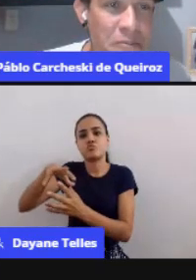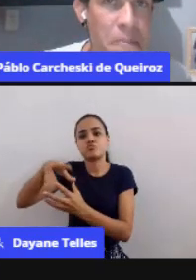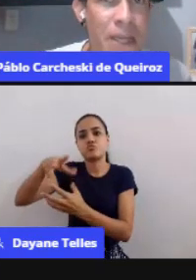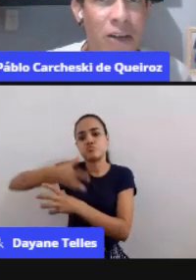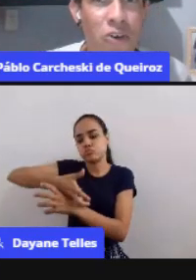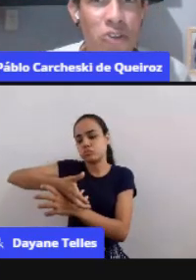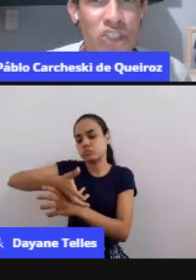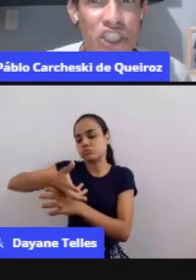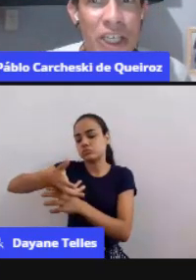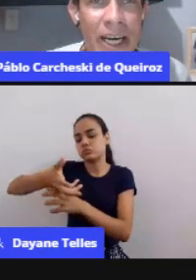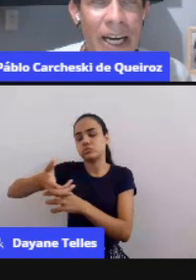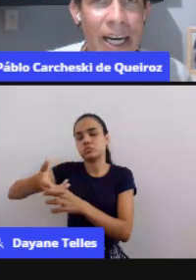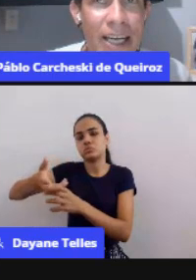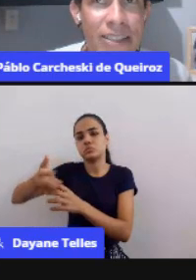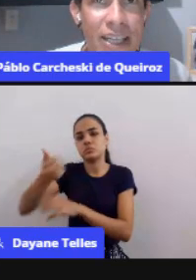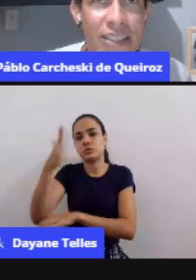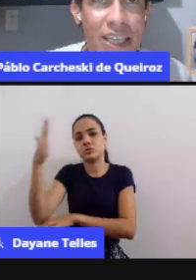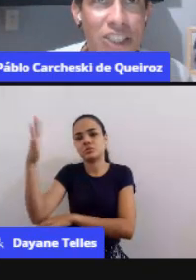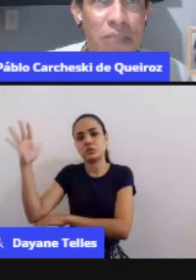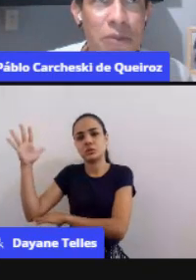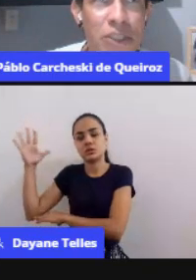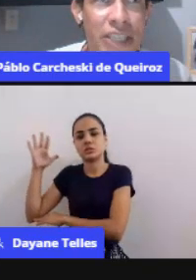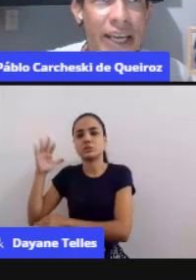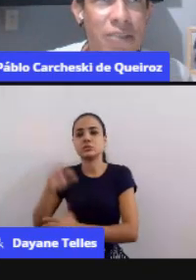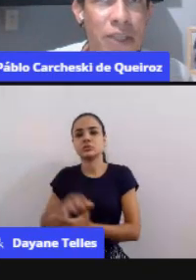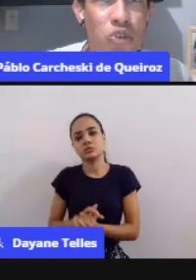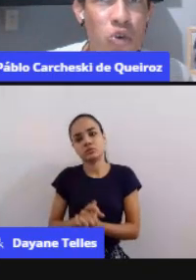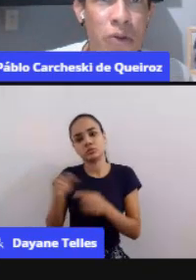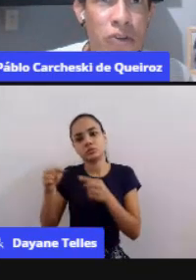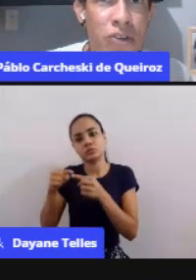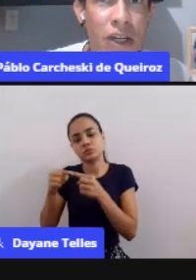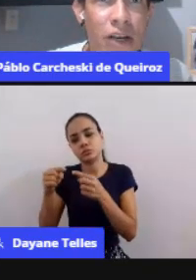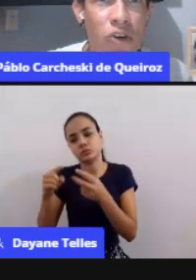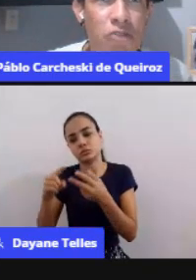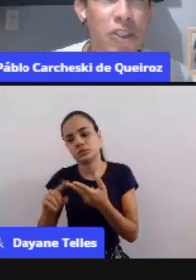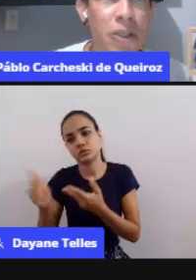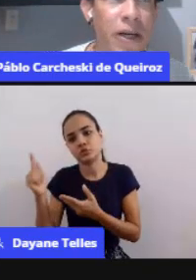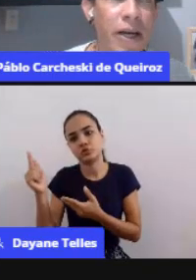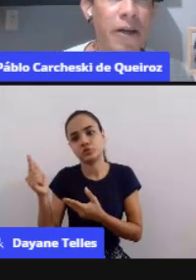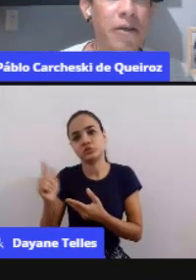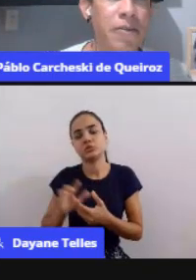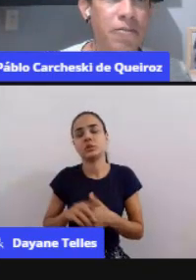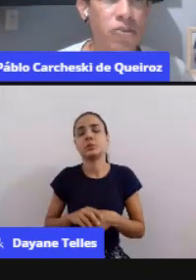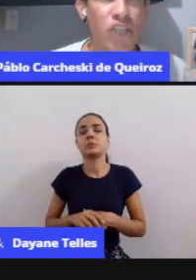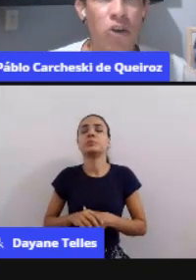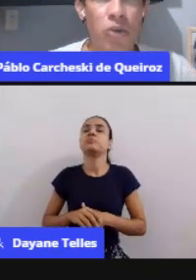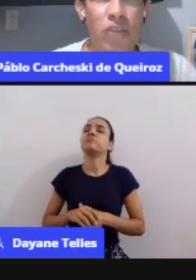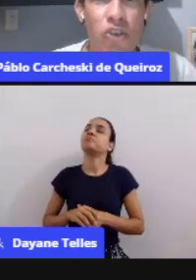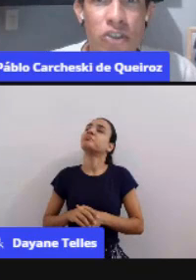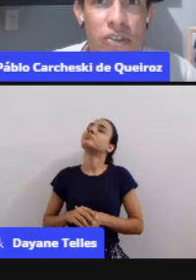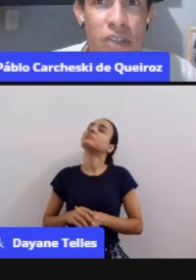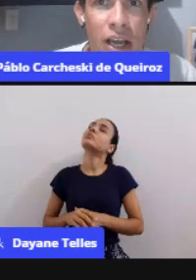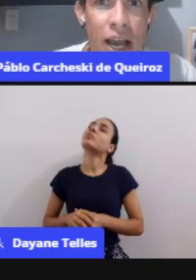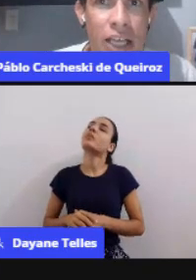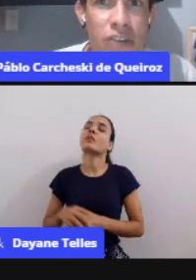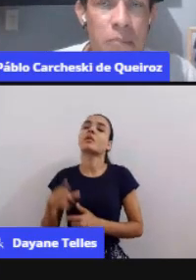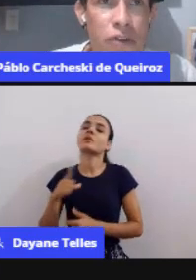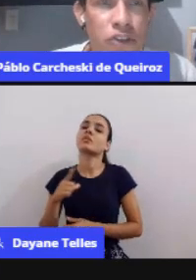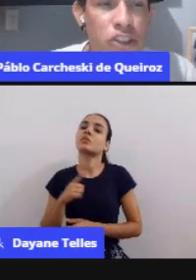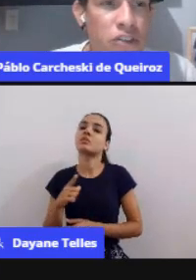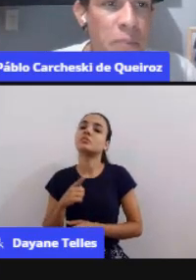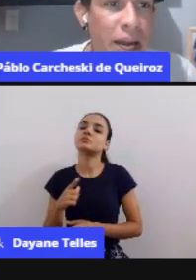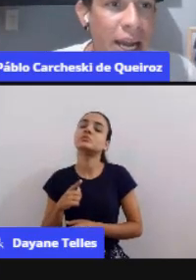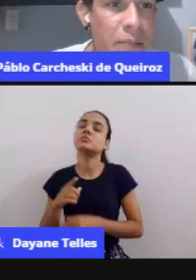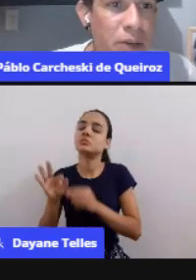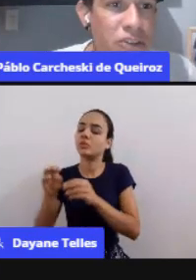da água. Quando tinha a taxa mínima de 10 metros cúbicos, quando eu fiz o diálogo com meus alunos, aí eles